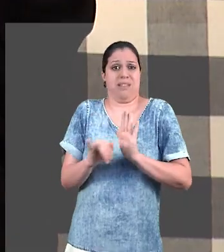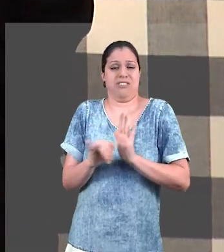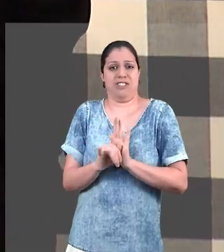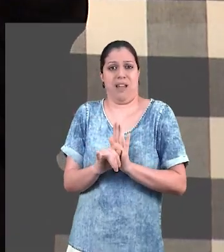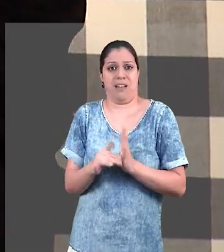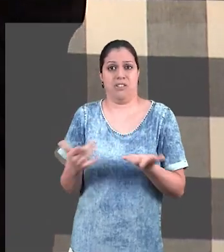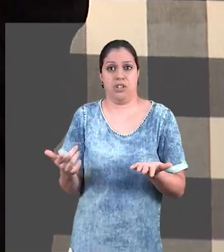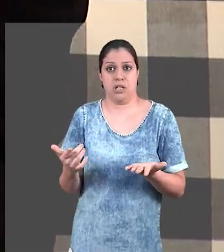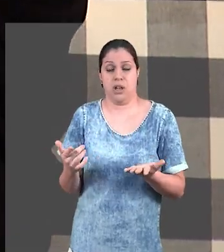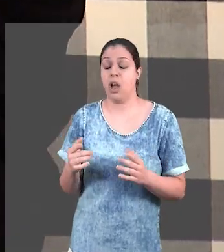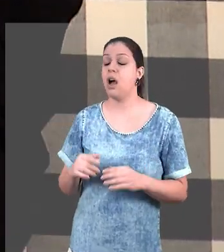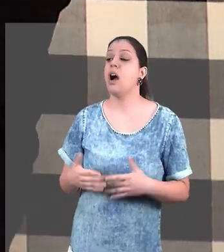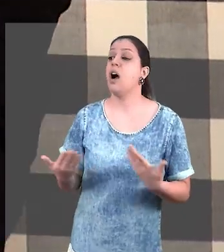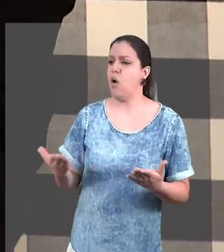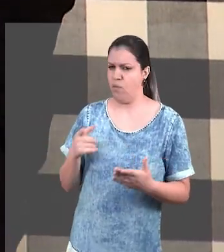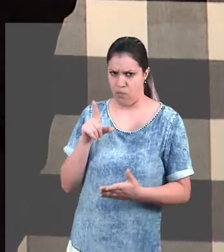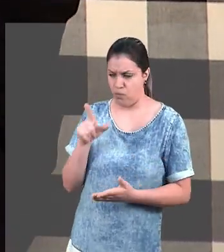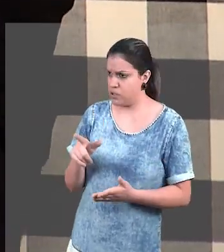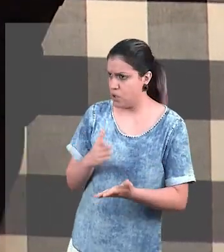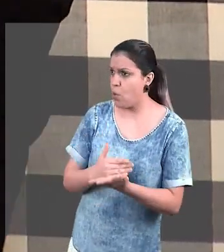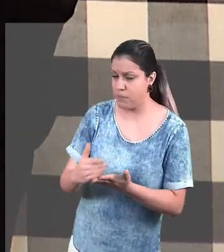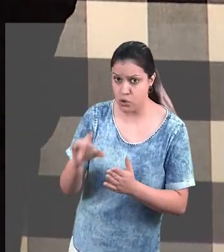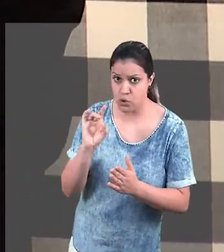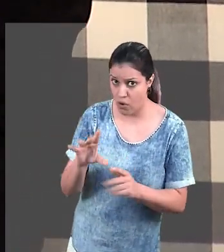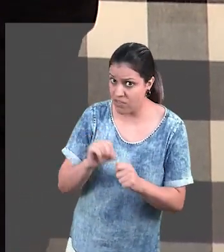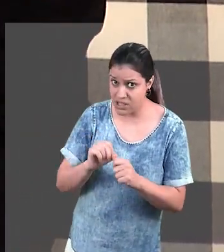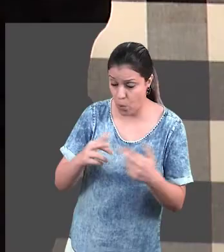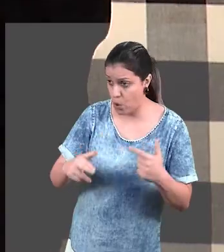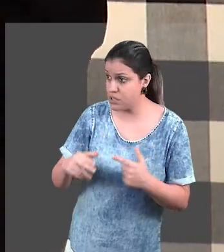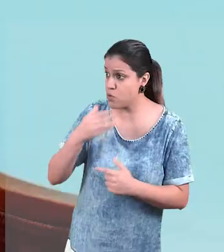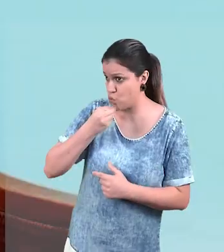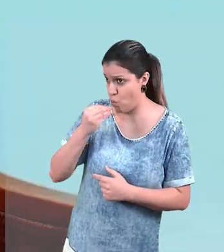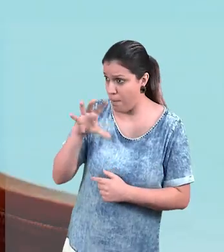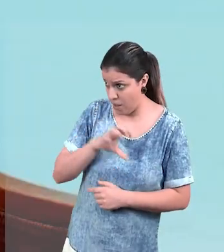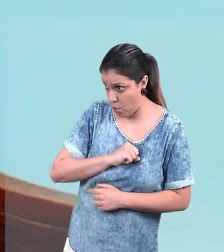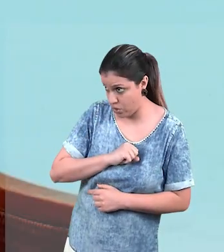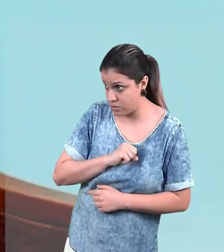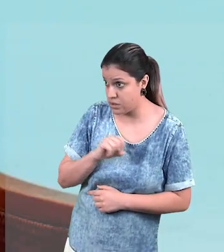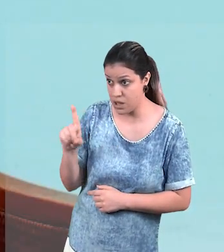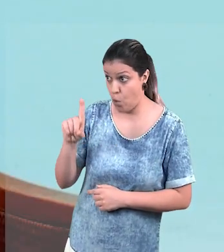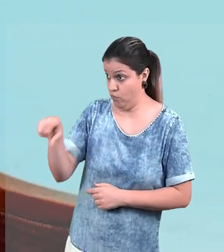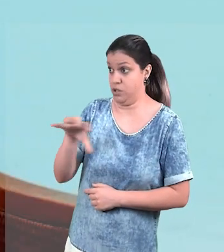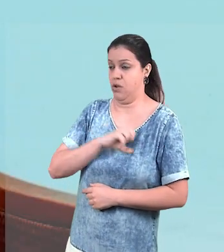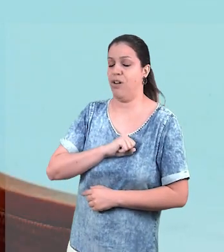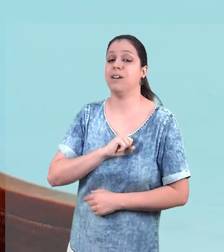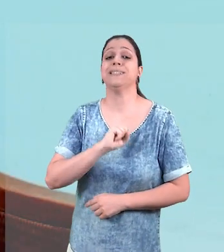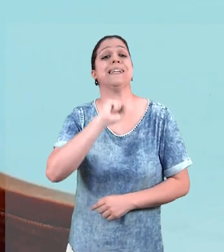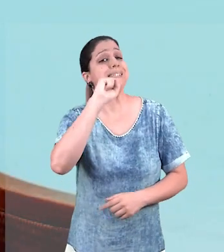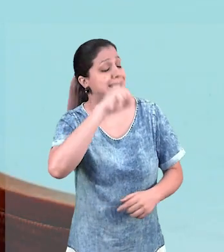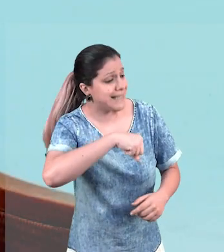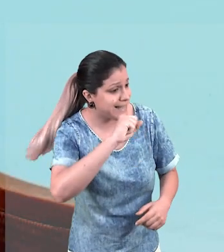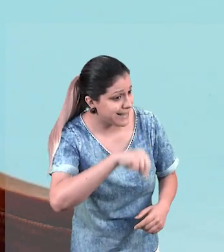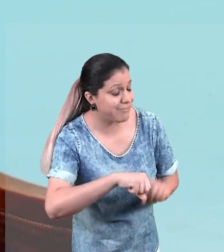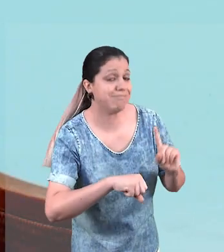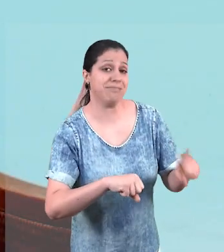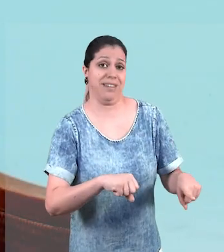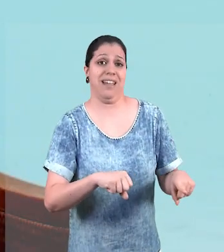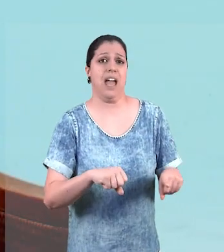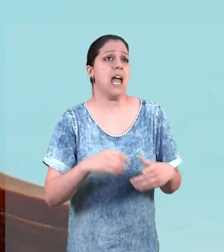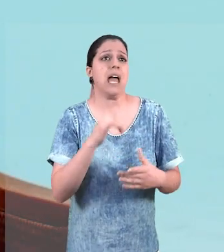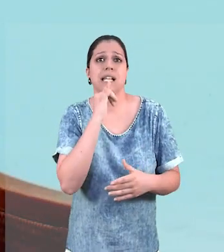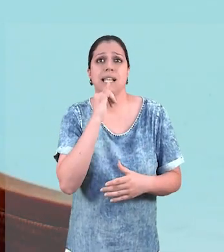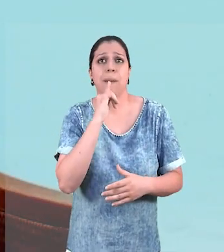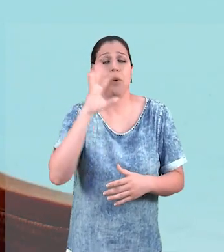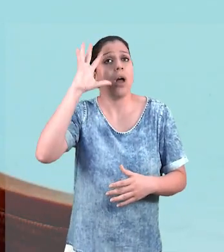Você começou a fazer só coisas que ele gostava e não que você gostava. Exatamente. E as decisões